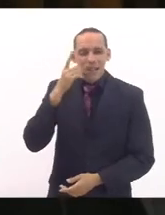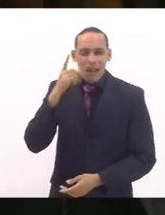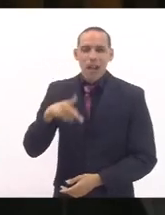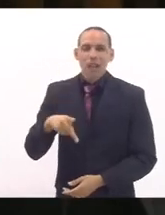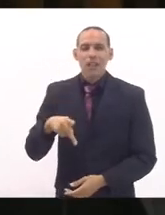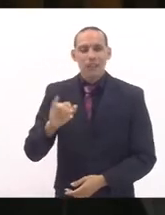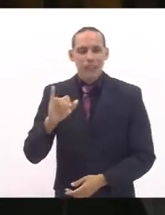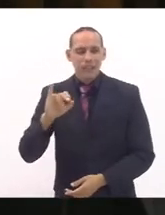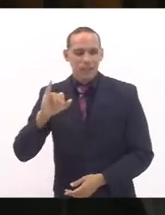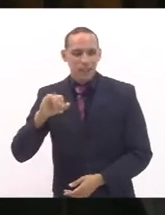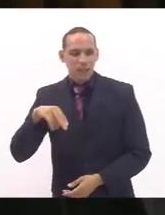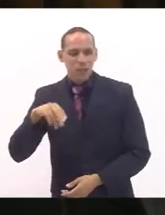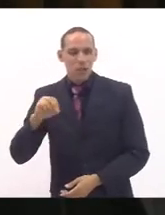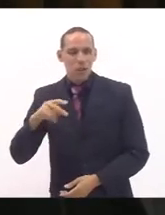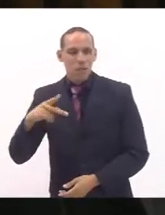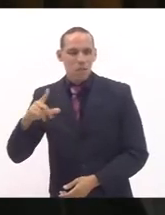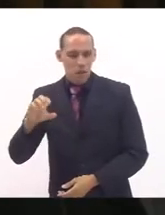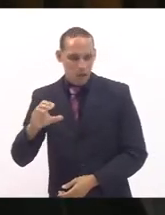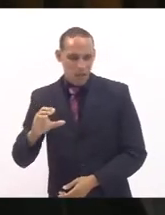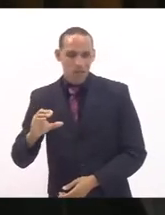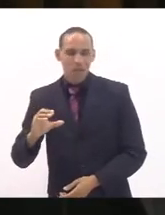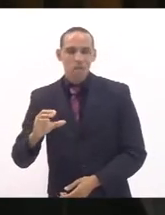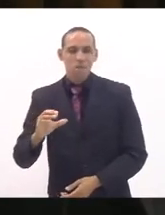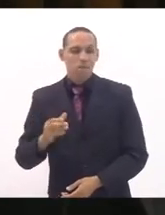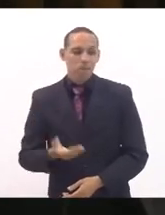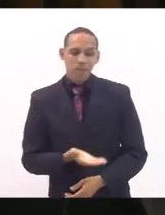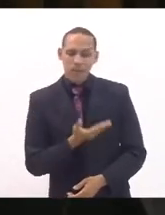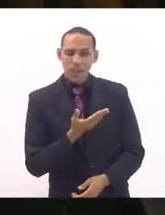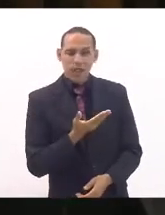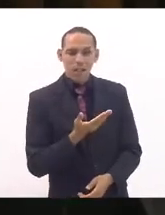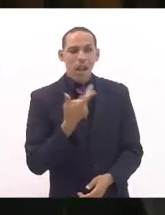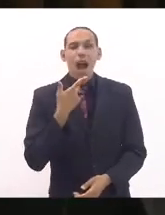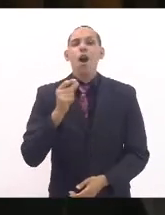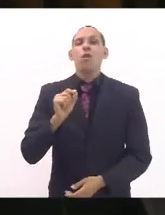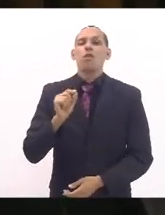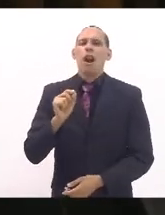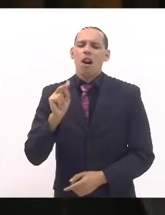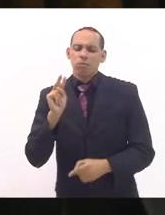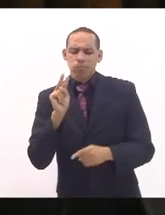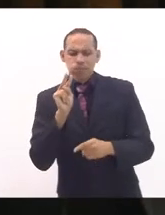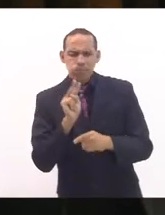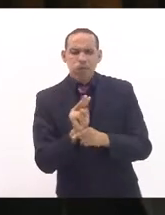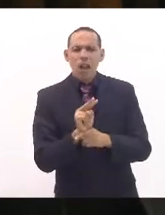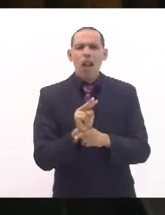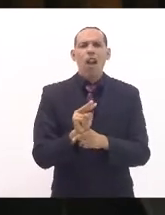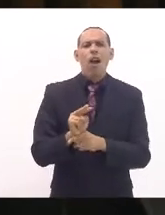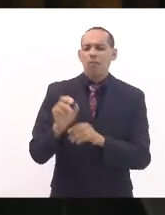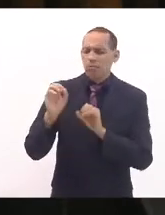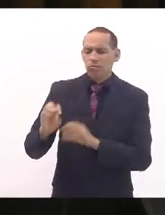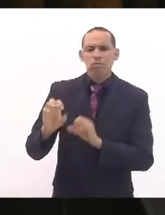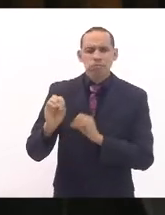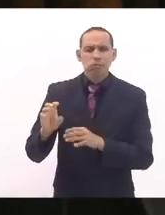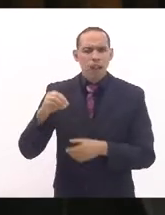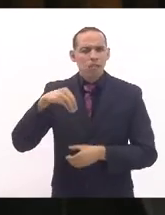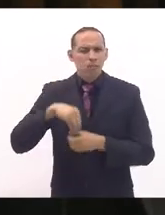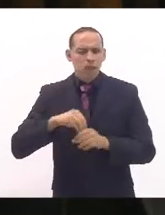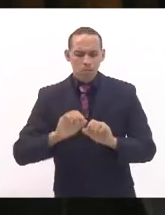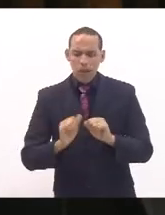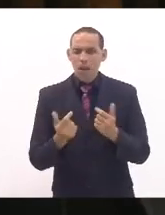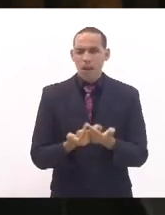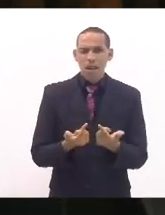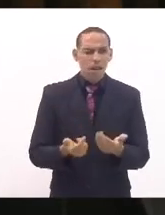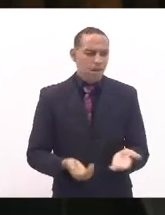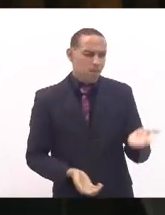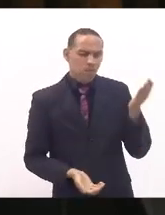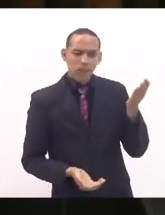Esse deputado que é um dos deputados que se intitula defensor da pauta da educação aqui na casa. Esse